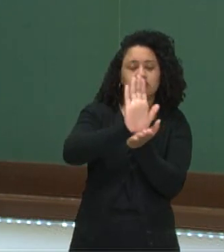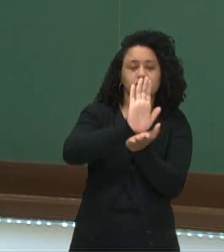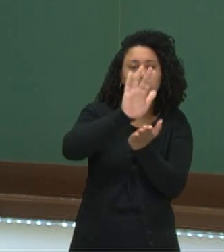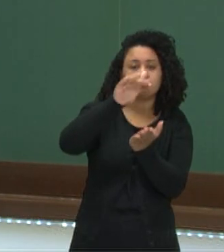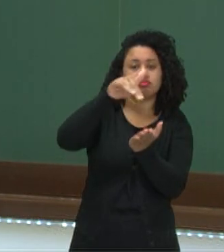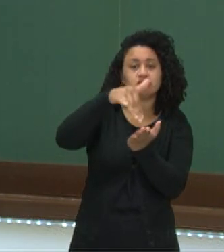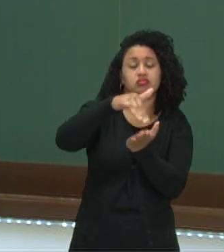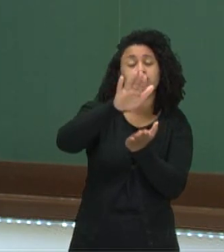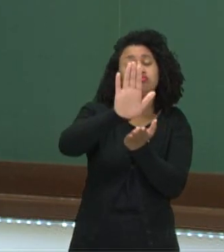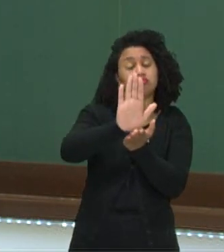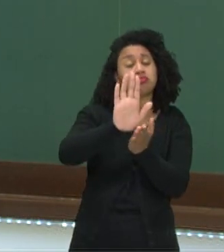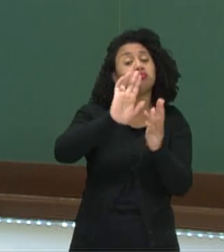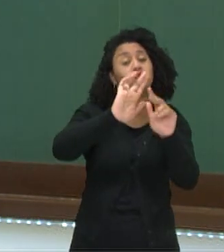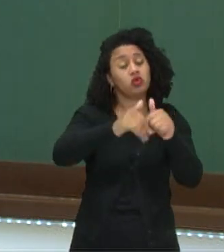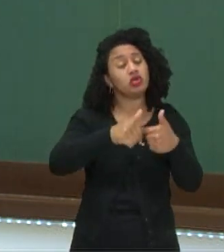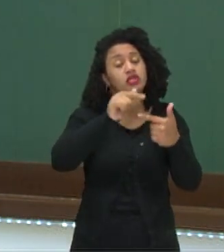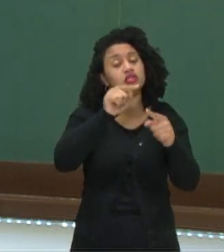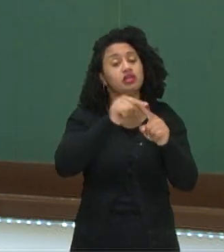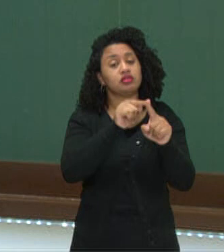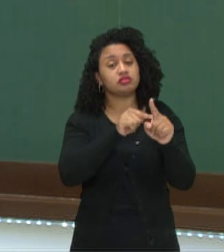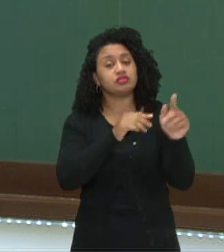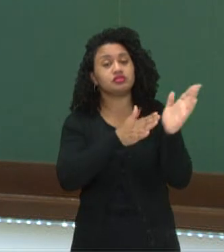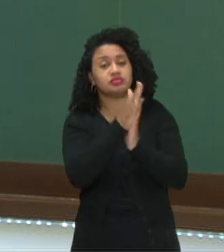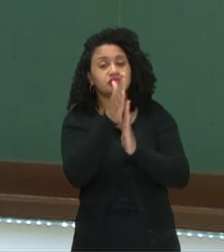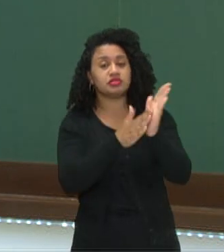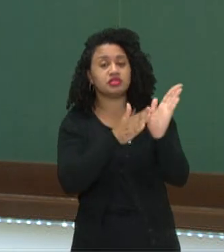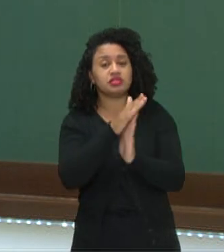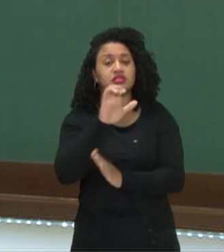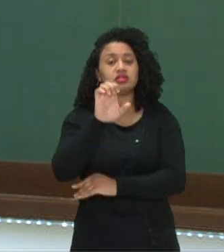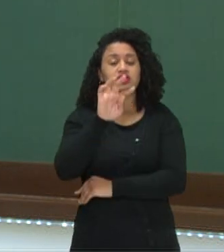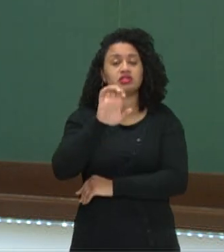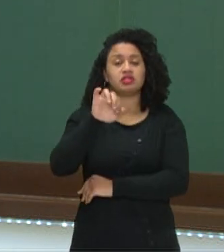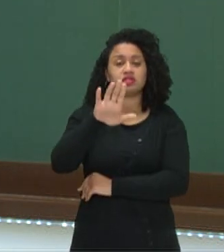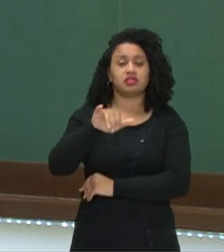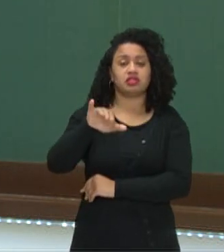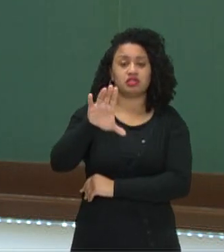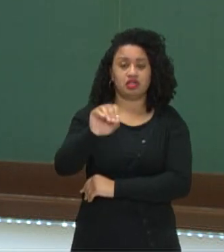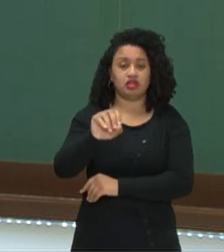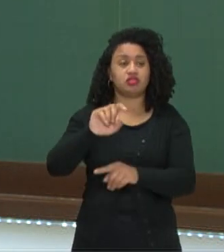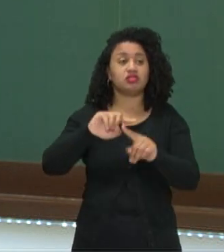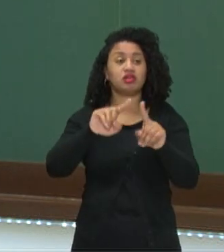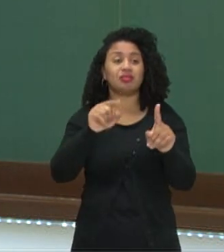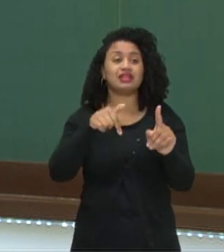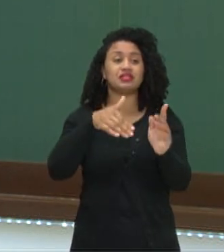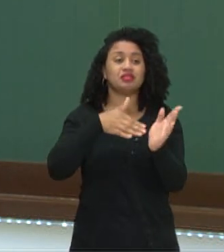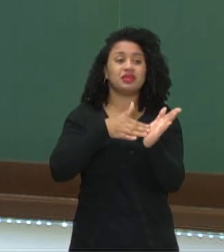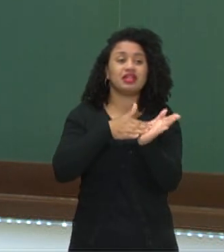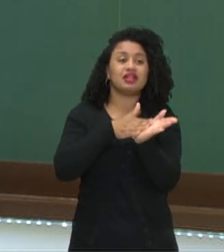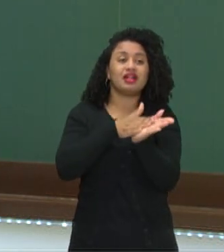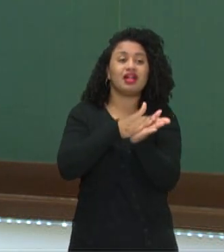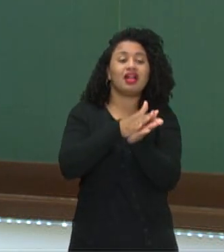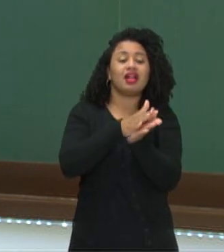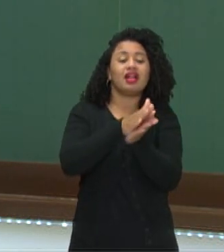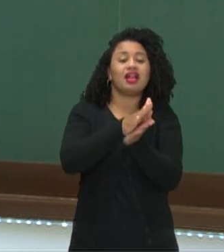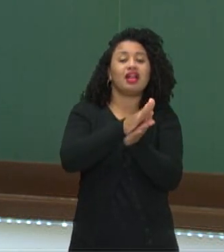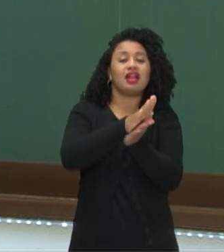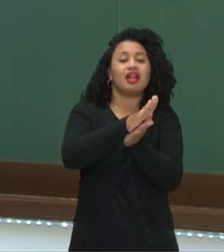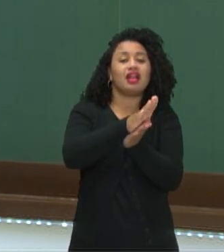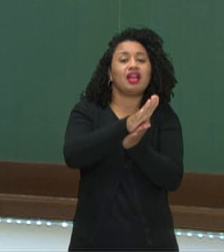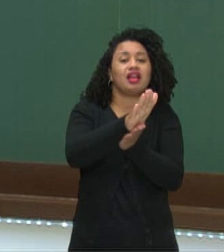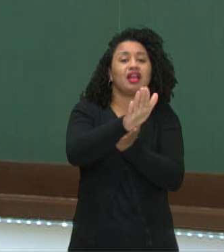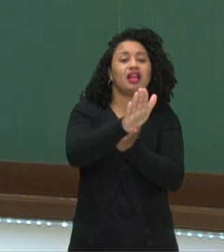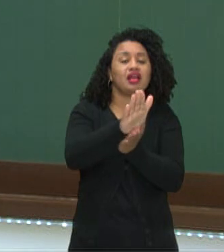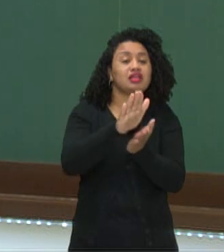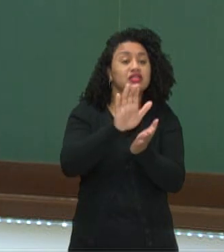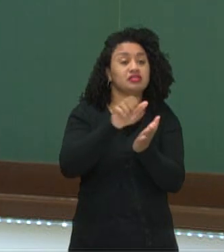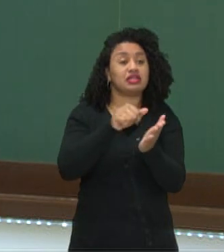estático, certo? Agora, se o pneu deslizar, aí já é outra história. Quer dizer que o pneu, se você